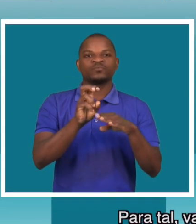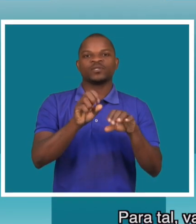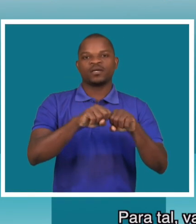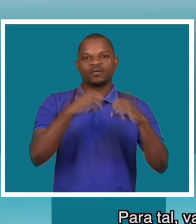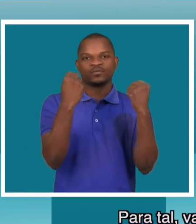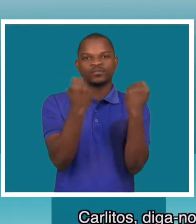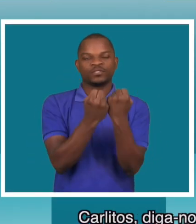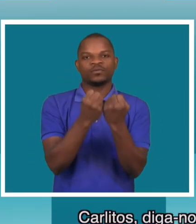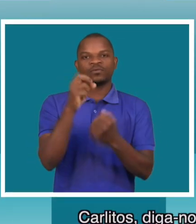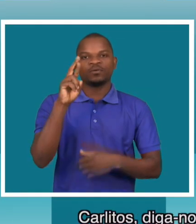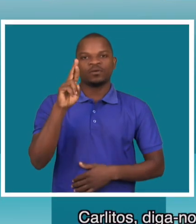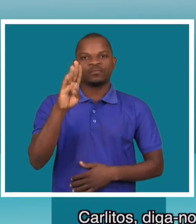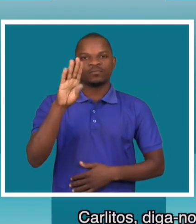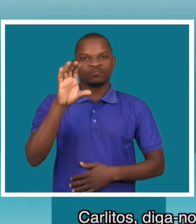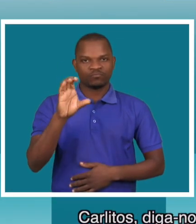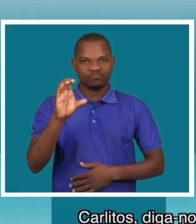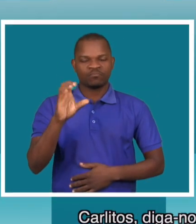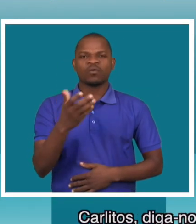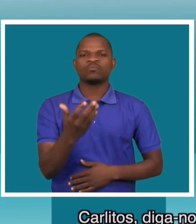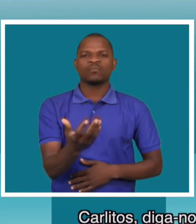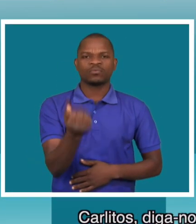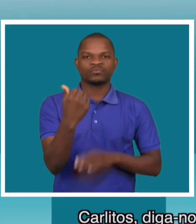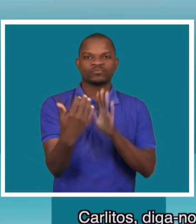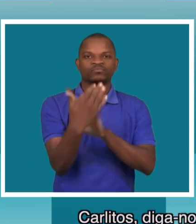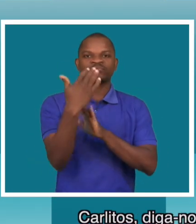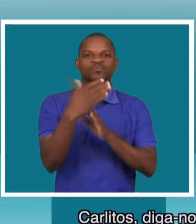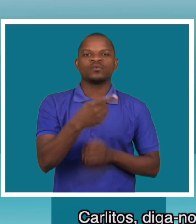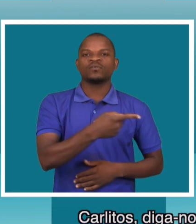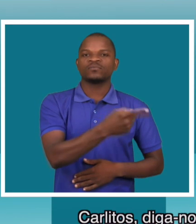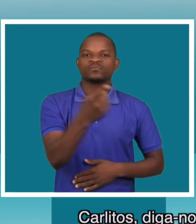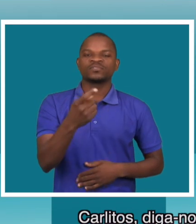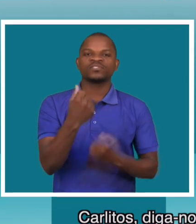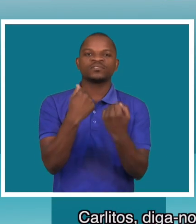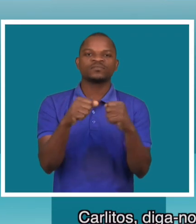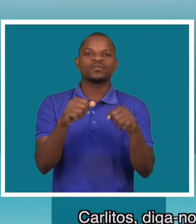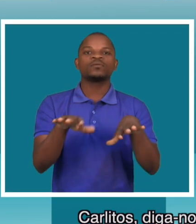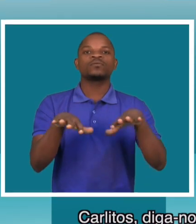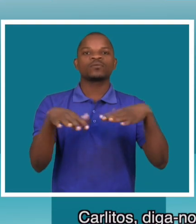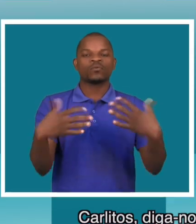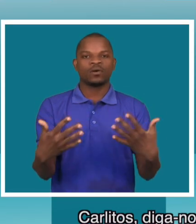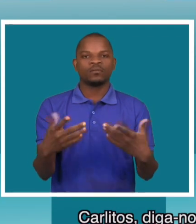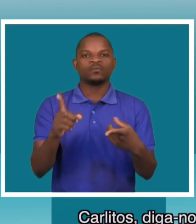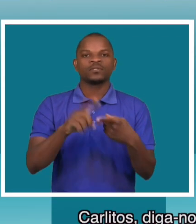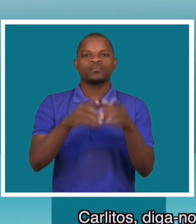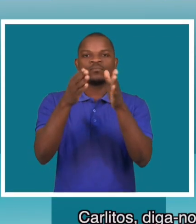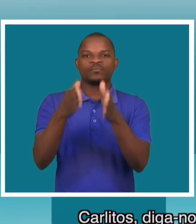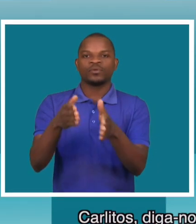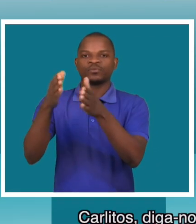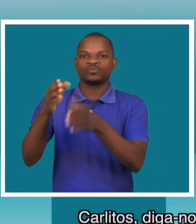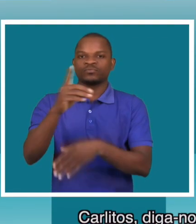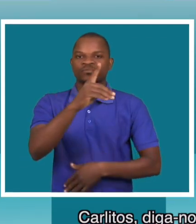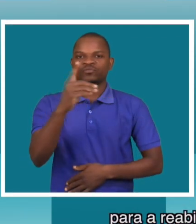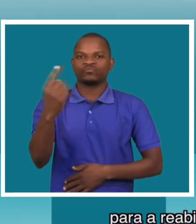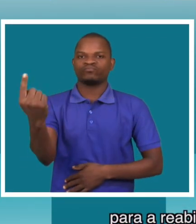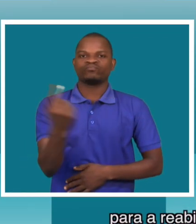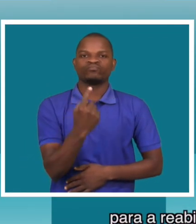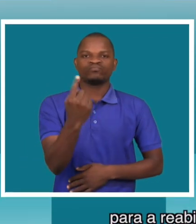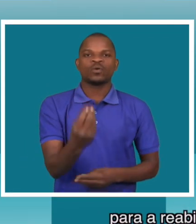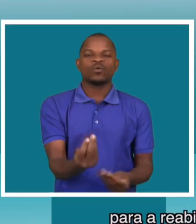desta organização. Carlitos, diga-nos um pouco quais são as vossas atividades, como é que recebem as pessoas com deficiência